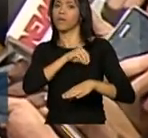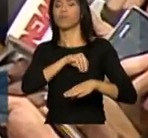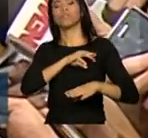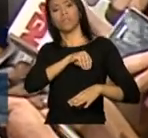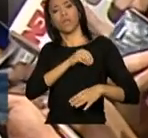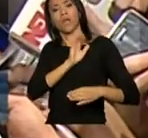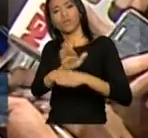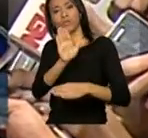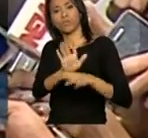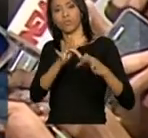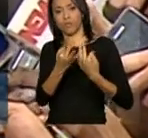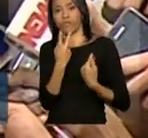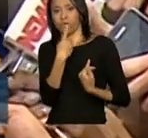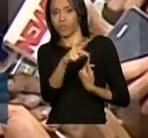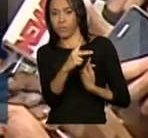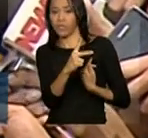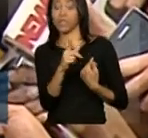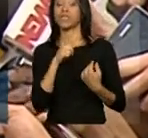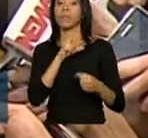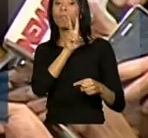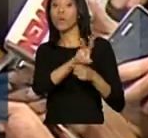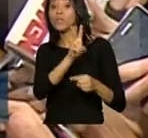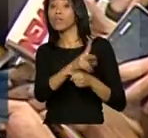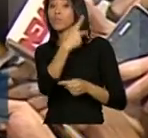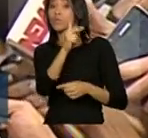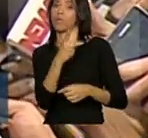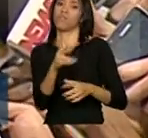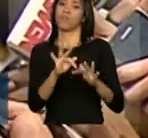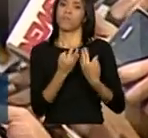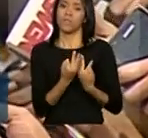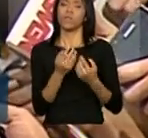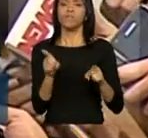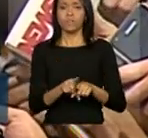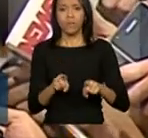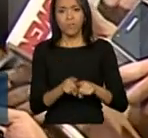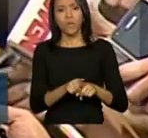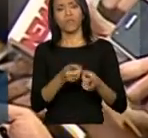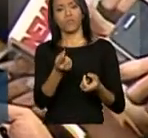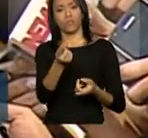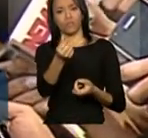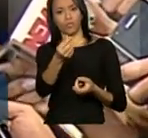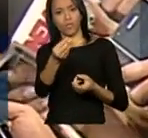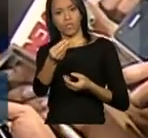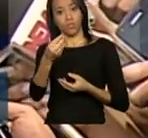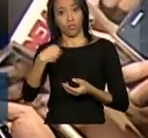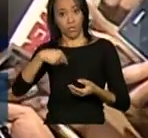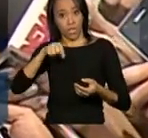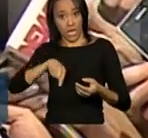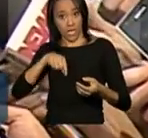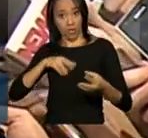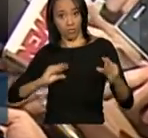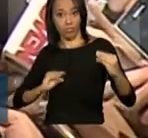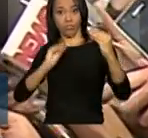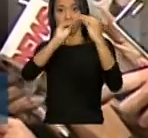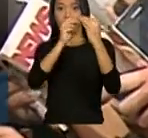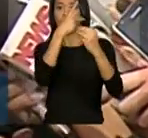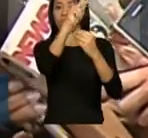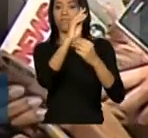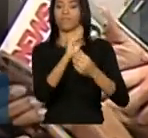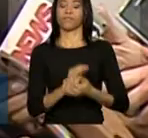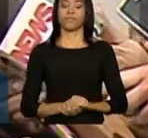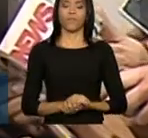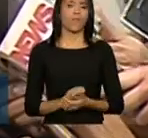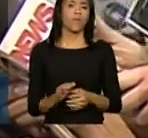família recuperar proteção para família além de uma remuneração que eles repassam aqui do profissional que tiver no Brasil